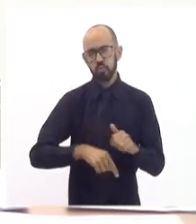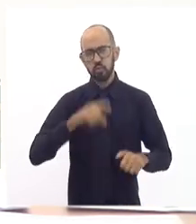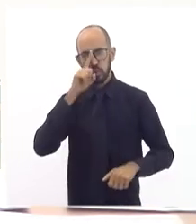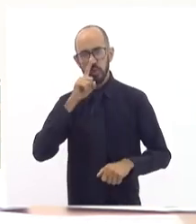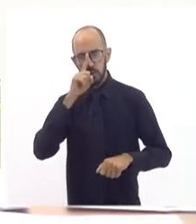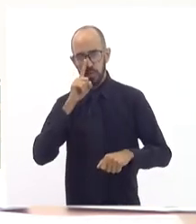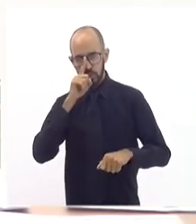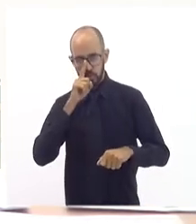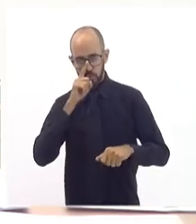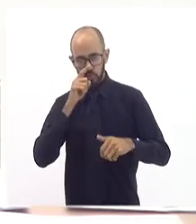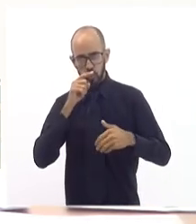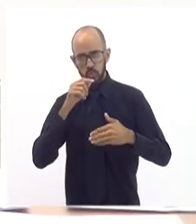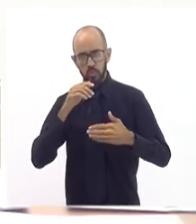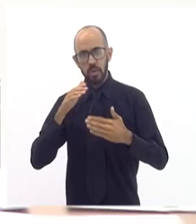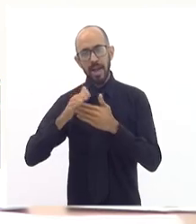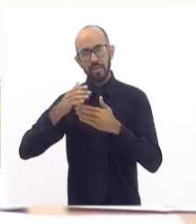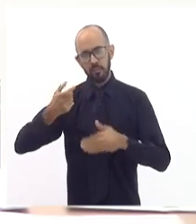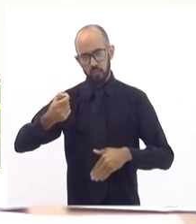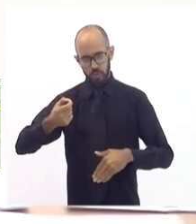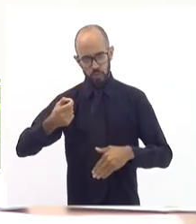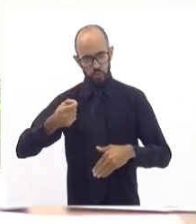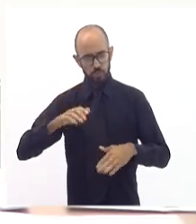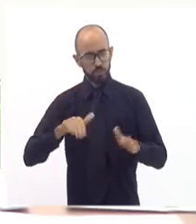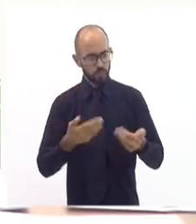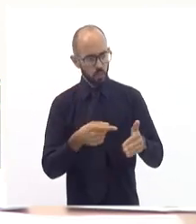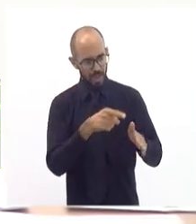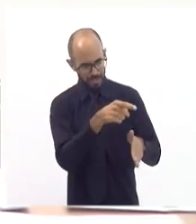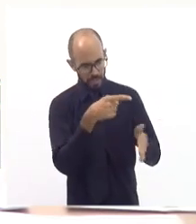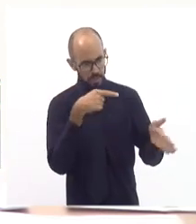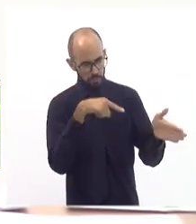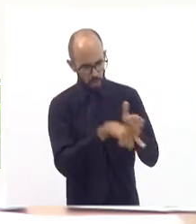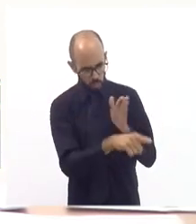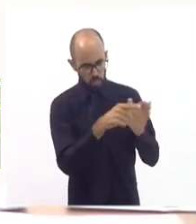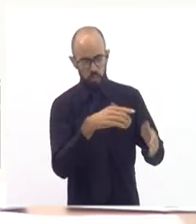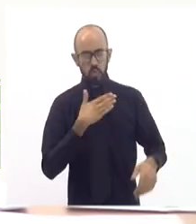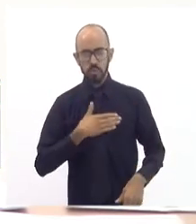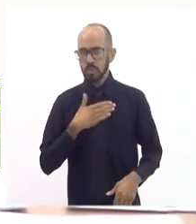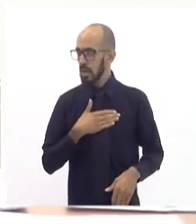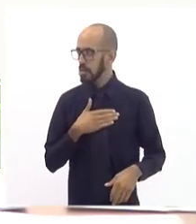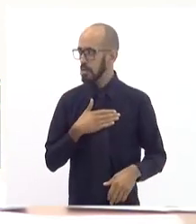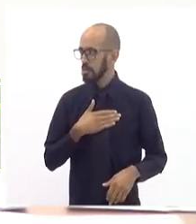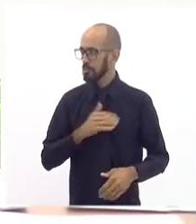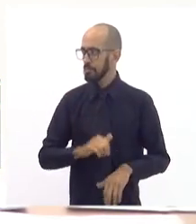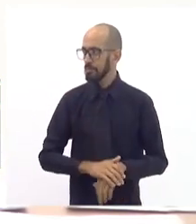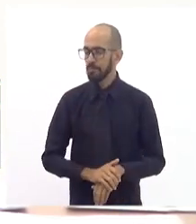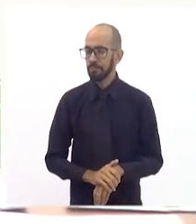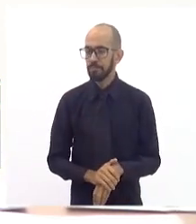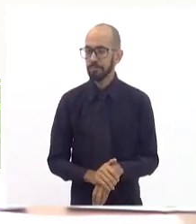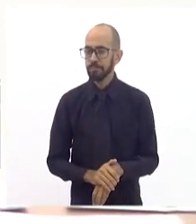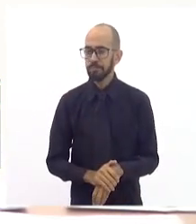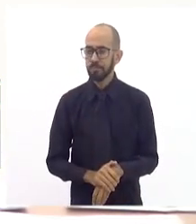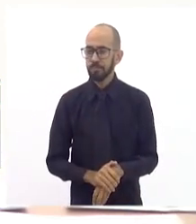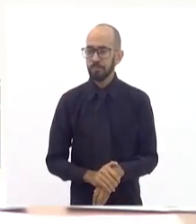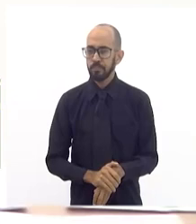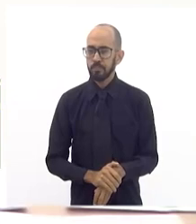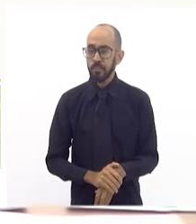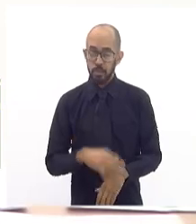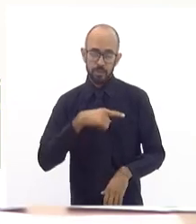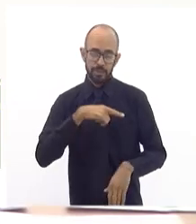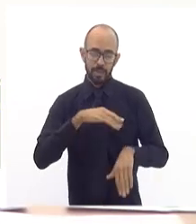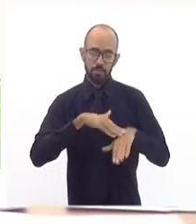escala até 20 Então essas perguntas eu gostaria e tem tem mais